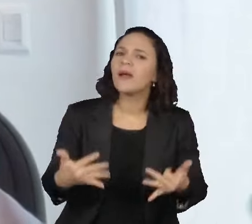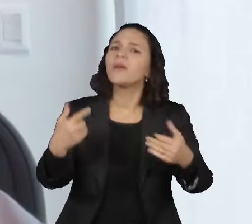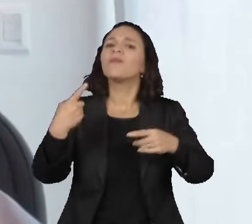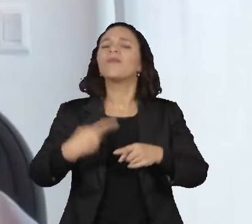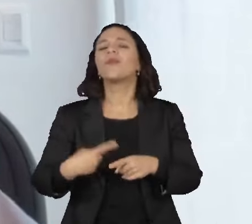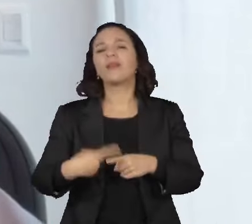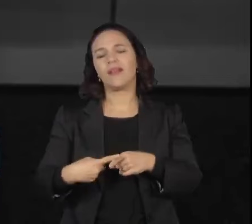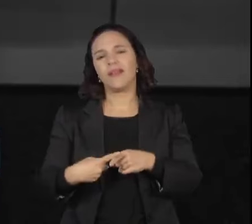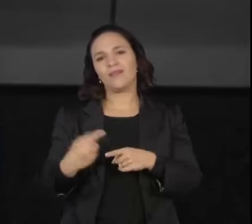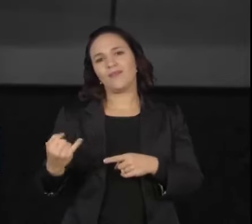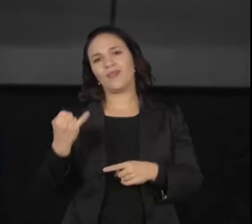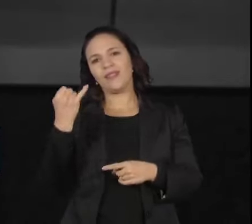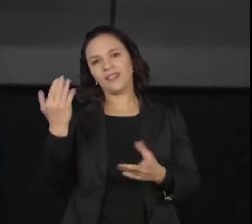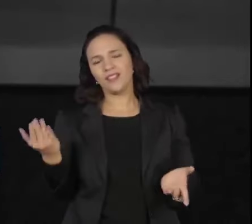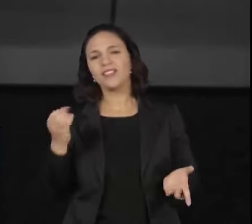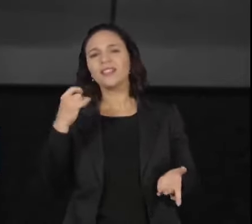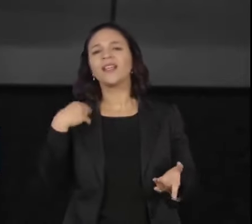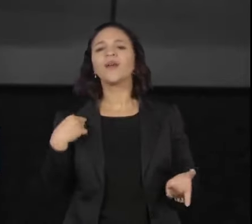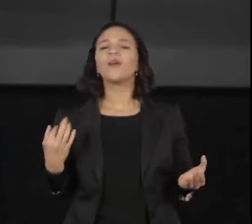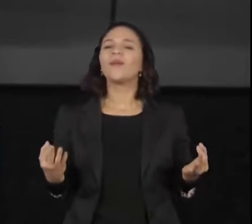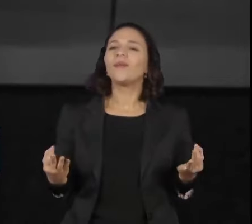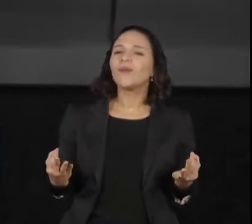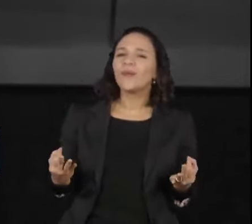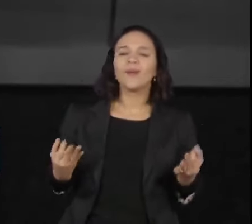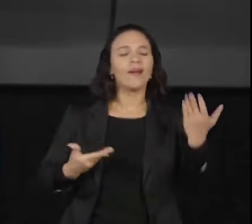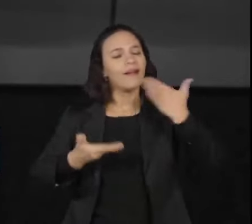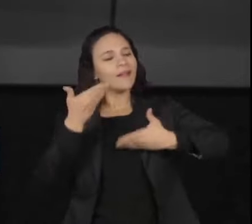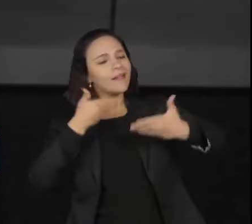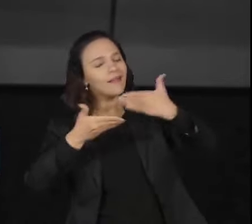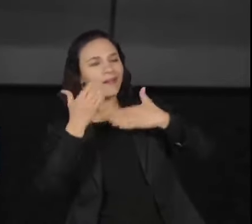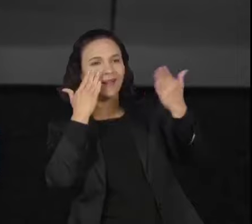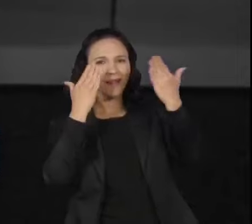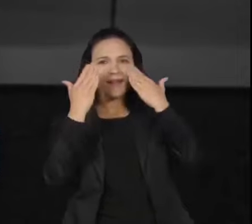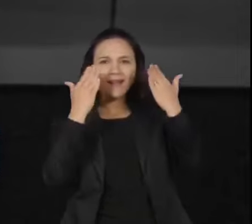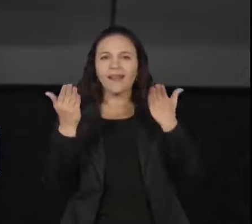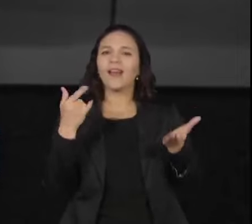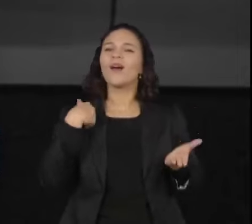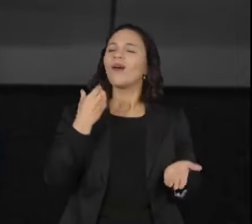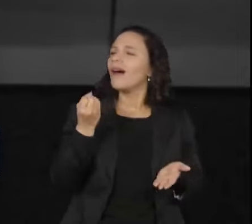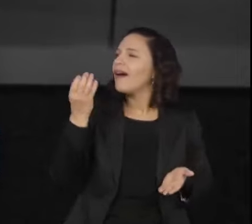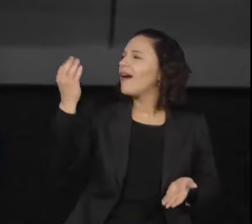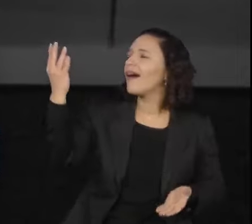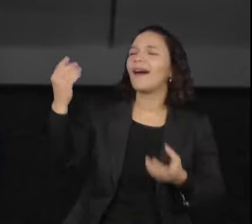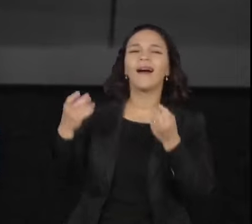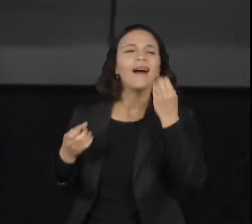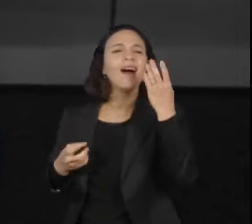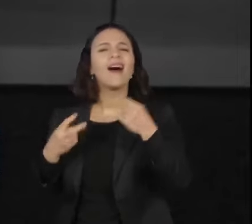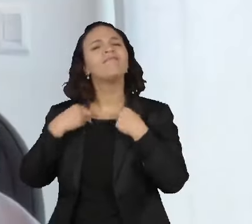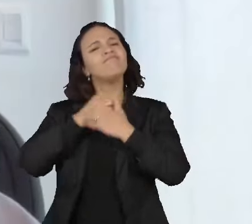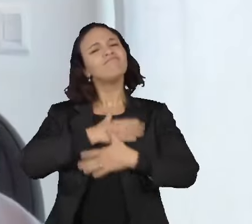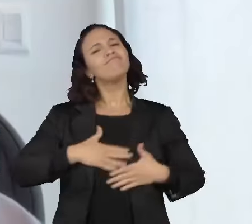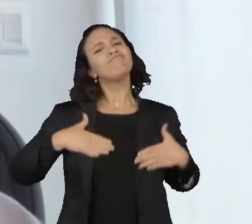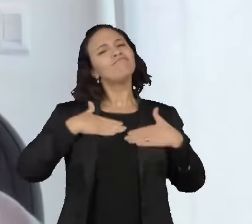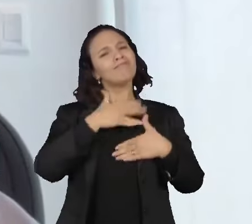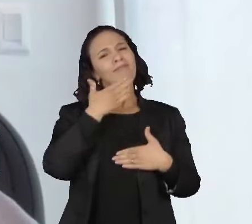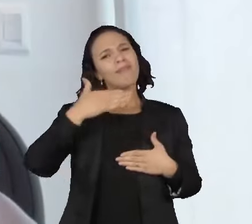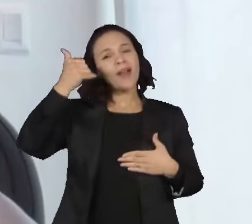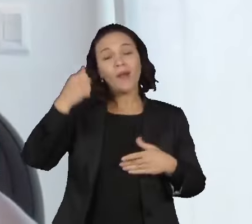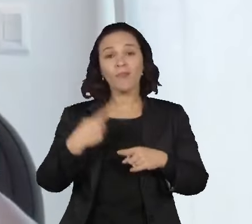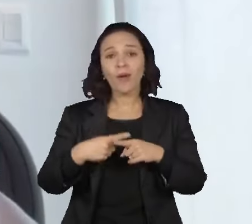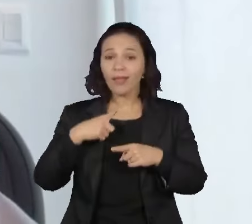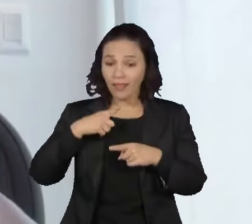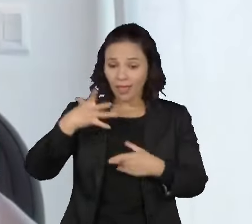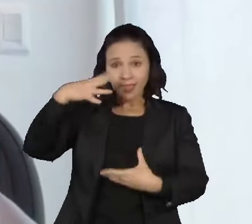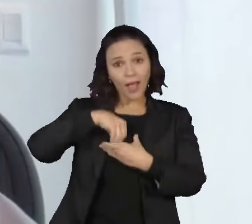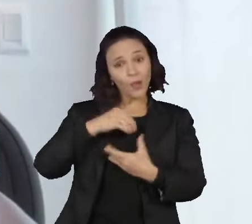que quando você faz uma yoga, ou você faz uma terapia, ou você faz uma linda viagem, por que você se sente melhor? Porque tem